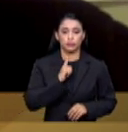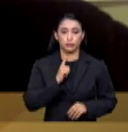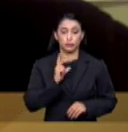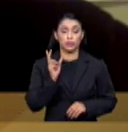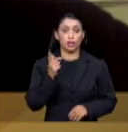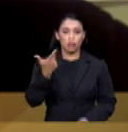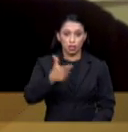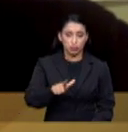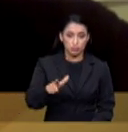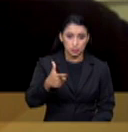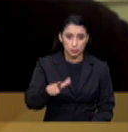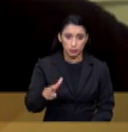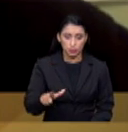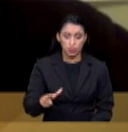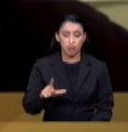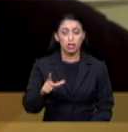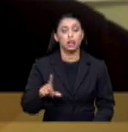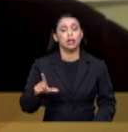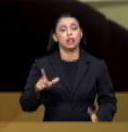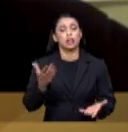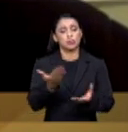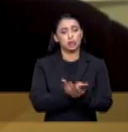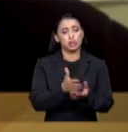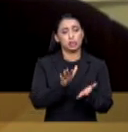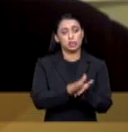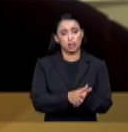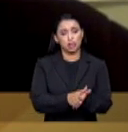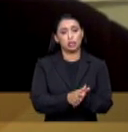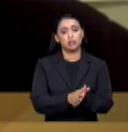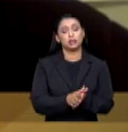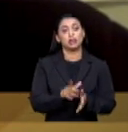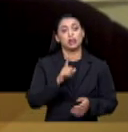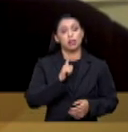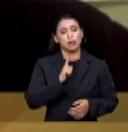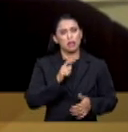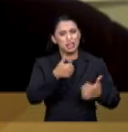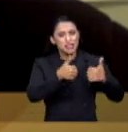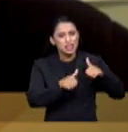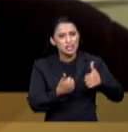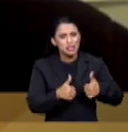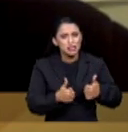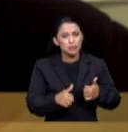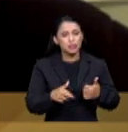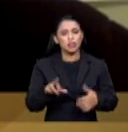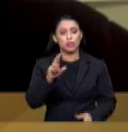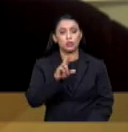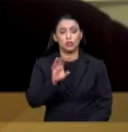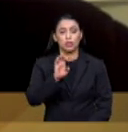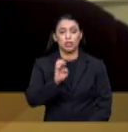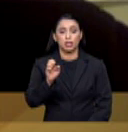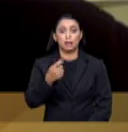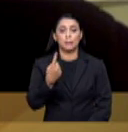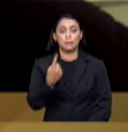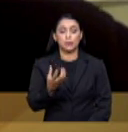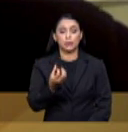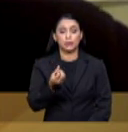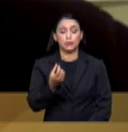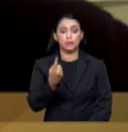repetitivas acolhido neste tribunal, ou até que a questão de fundo seja examinada no recurso do tema